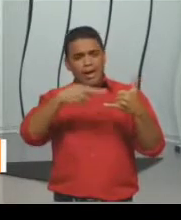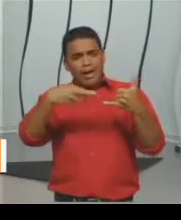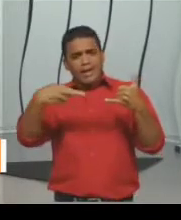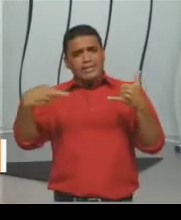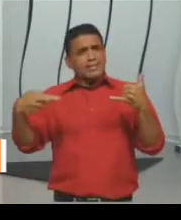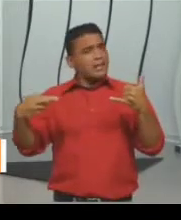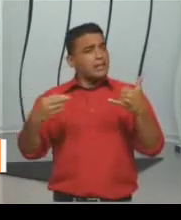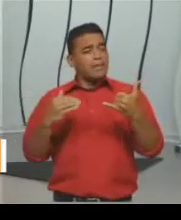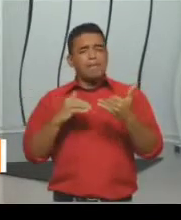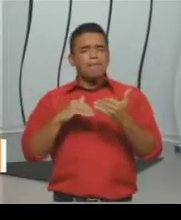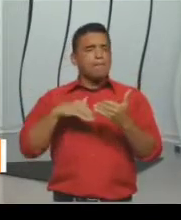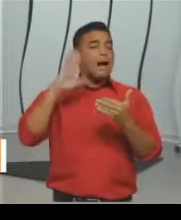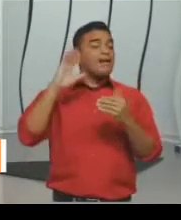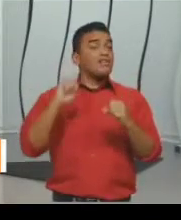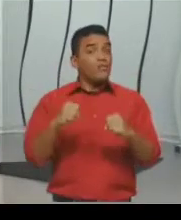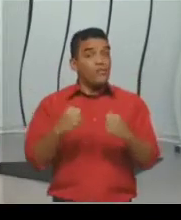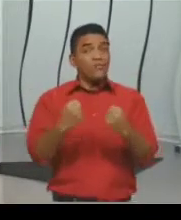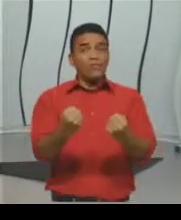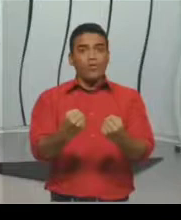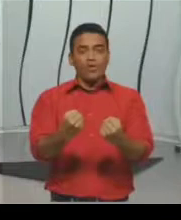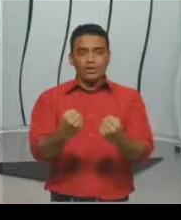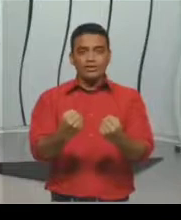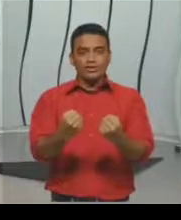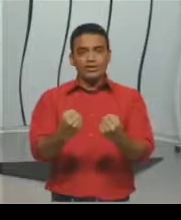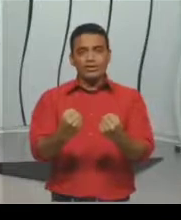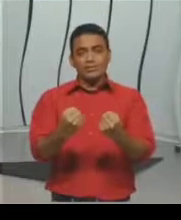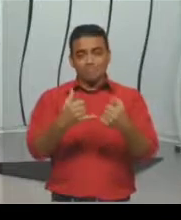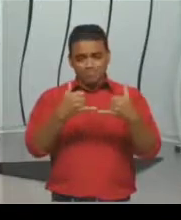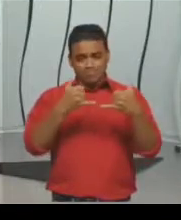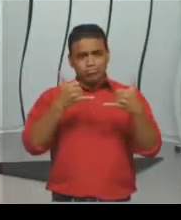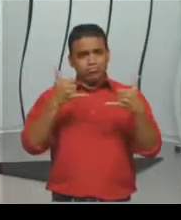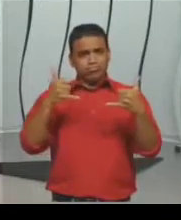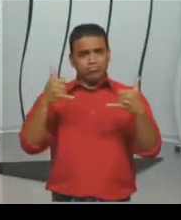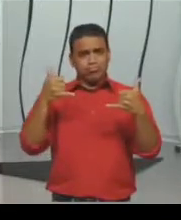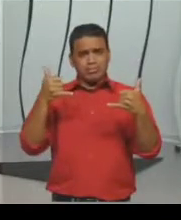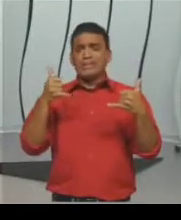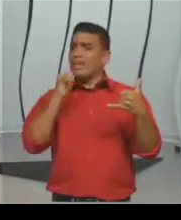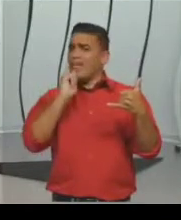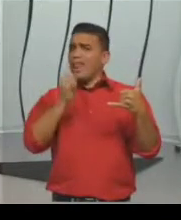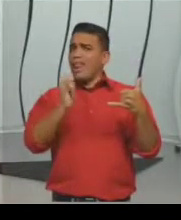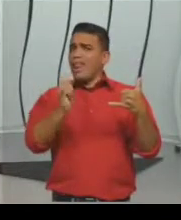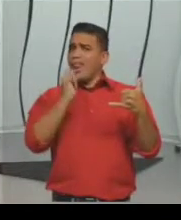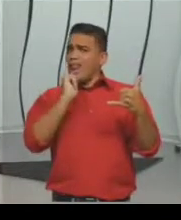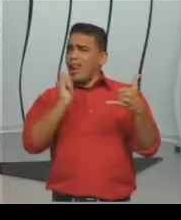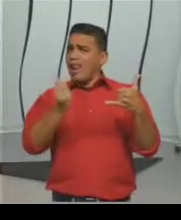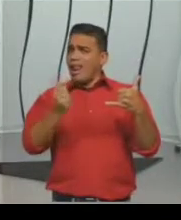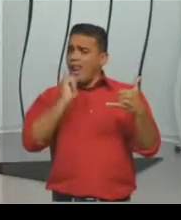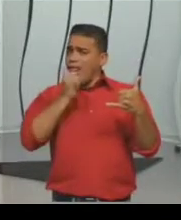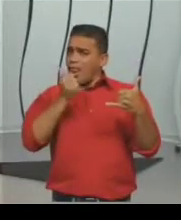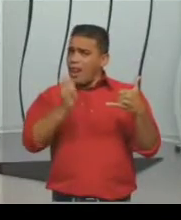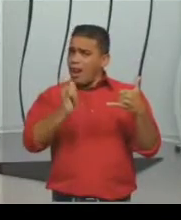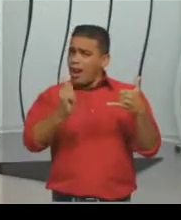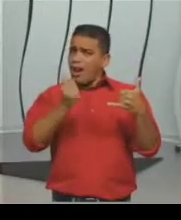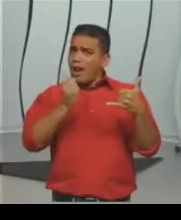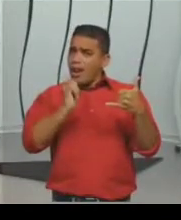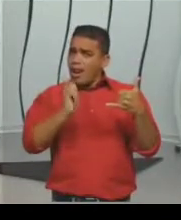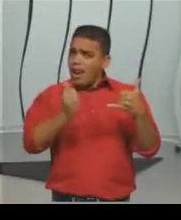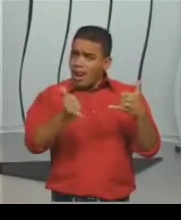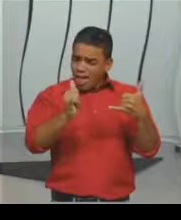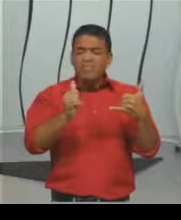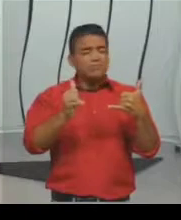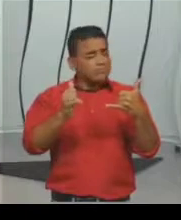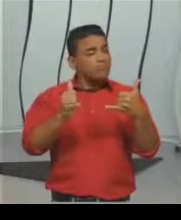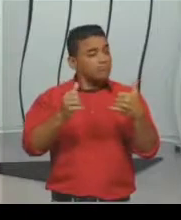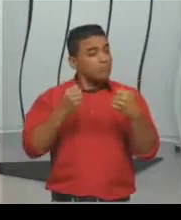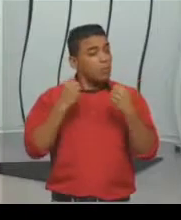de elétrons. E nesses elétrons eles estão vindo junto com uma quantidade de energia muito grande. E a energia,